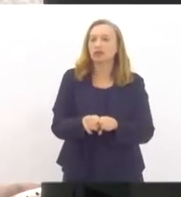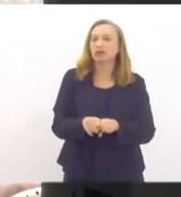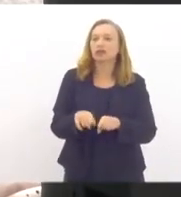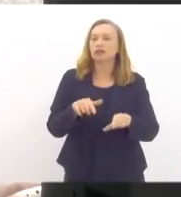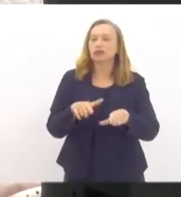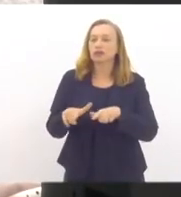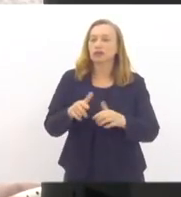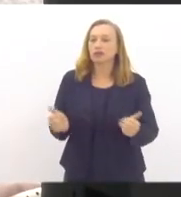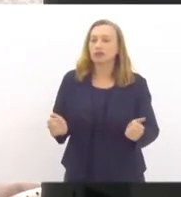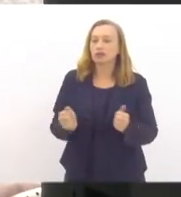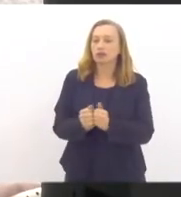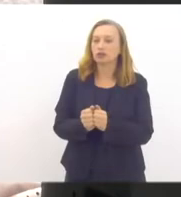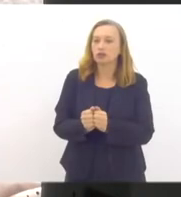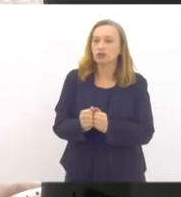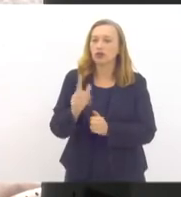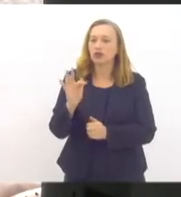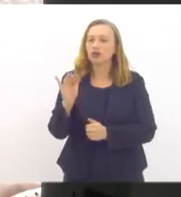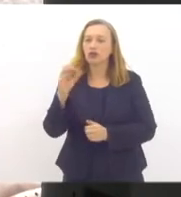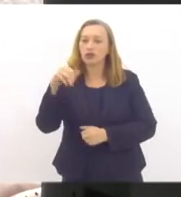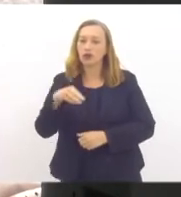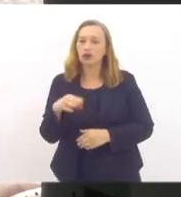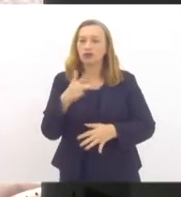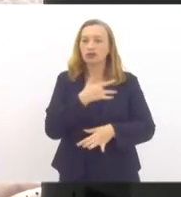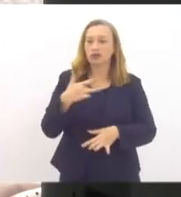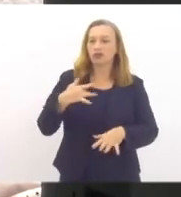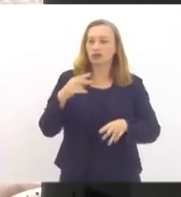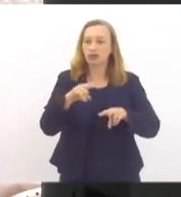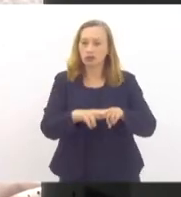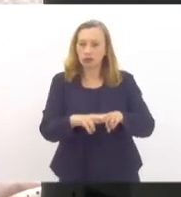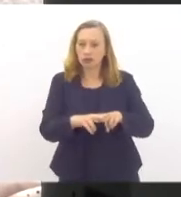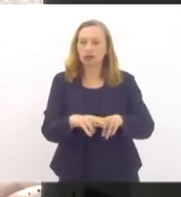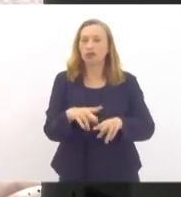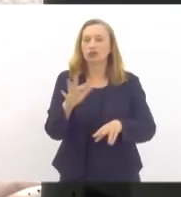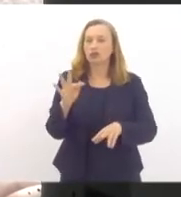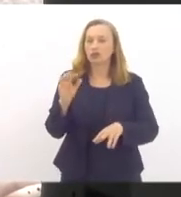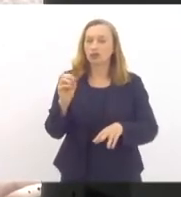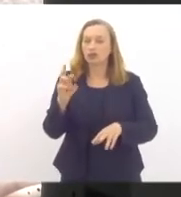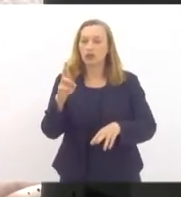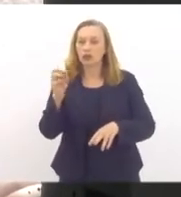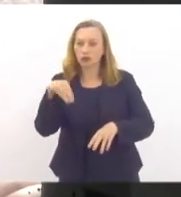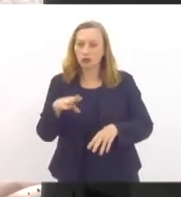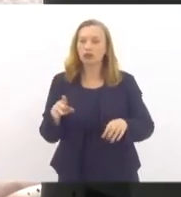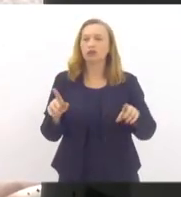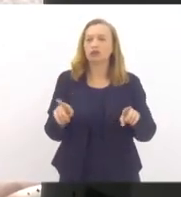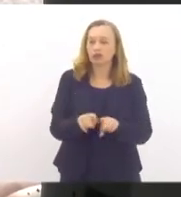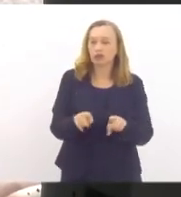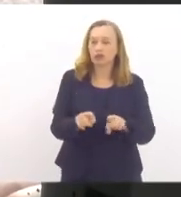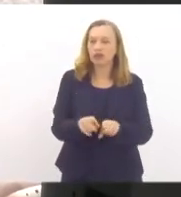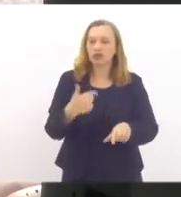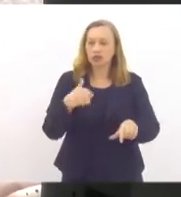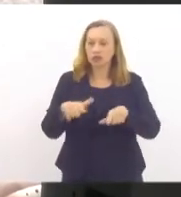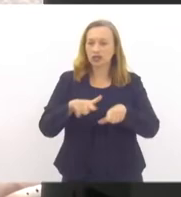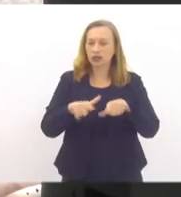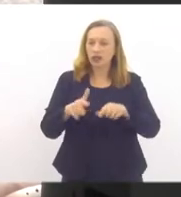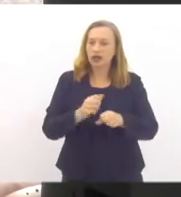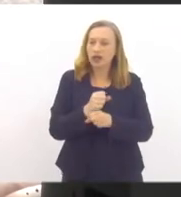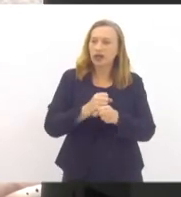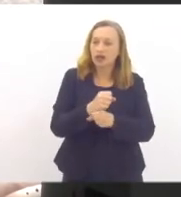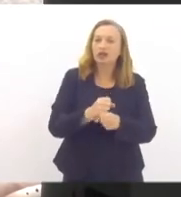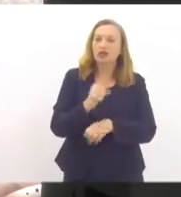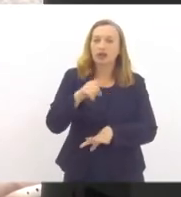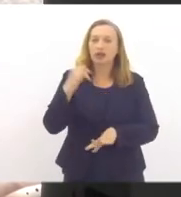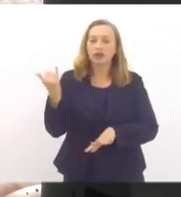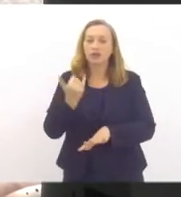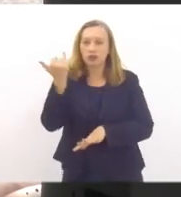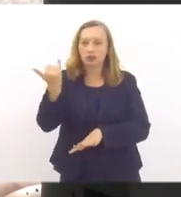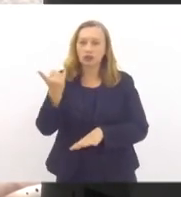junto ao Fórum Permanente de Saúde do Sistema Penitenciário. Fórum esse que a gente, enquanto conselho, também já compõe há bastante tempo e acha super importante